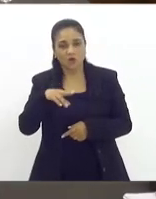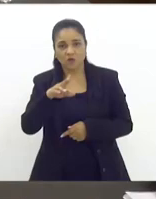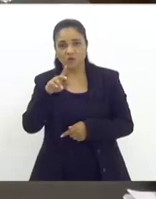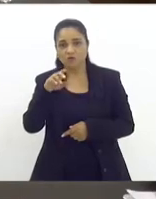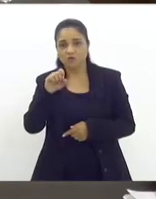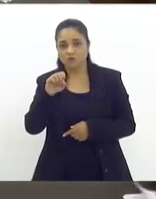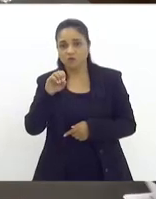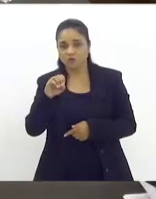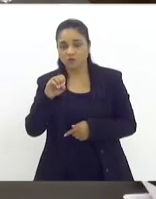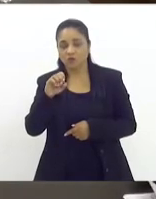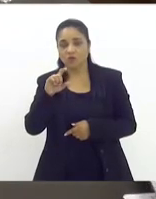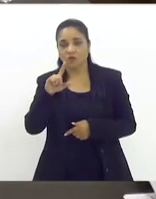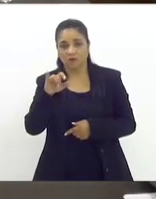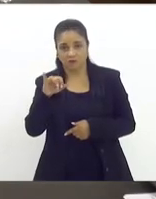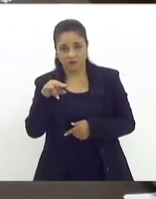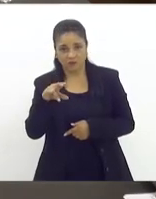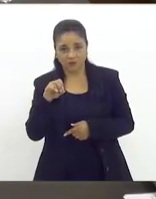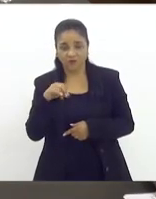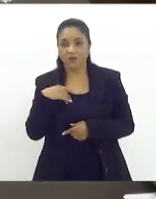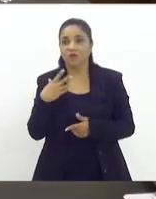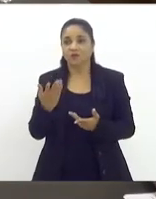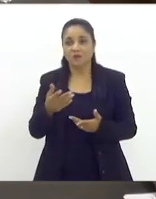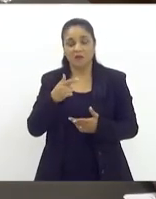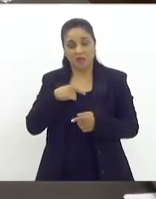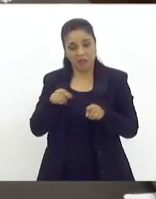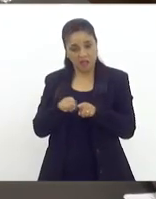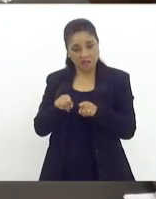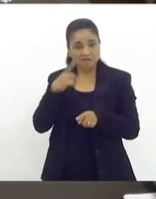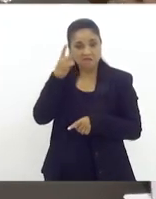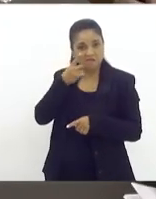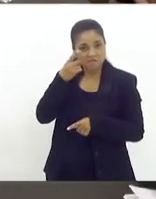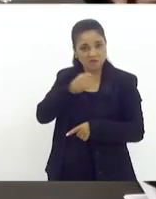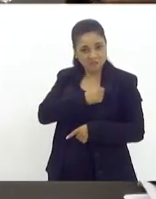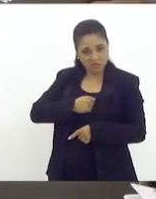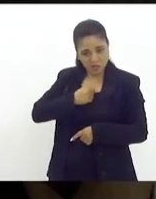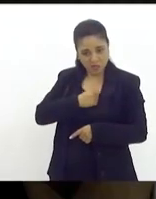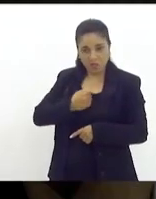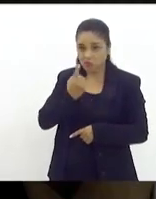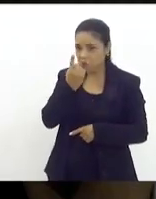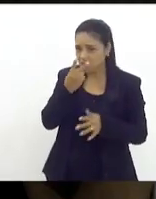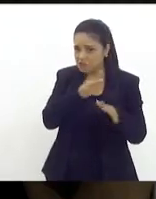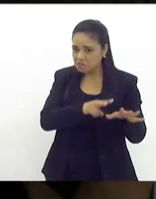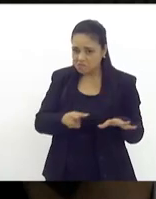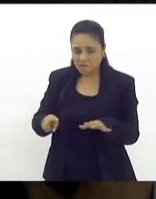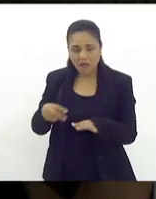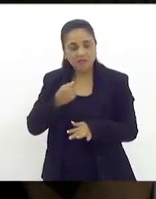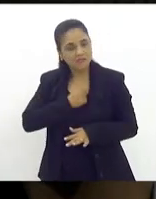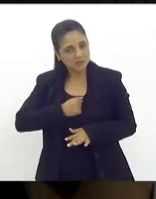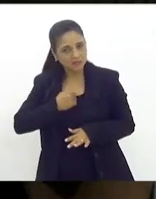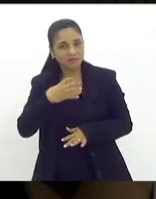Deputado Fred. Aliás, o deputado Cozzolino nos deixou saudade, a gente não viu ele há mais de uma semana, né?